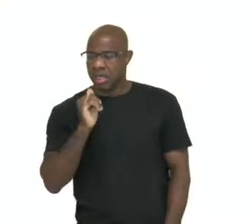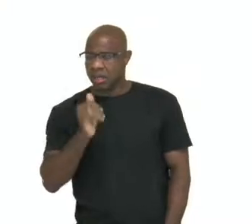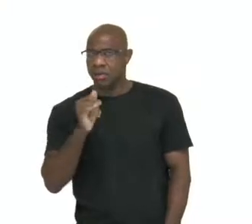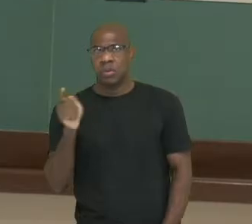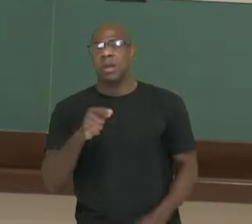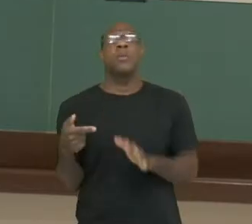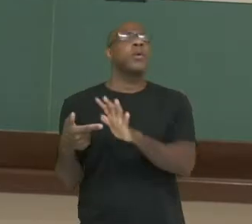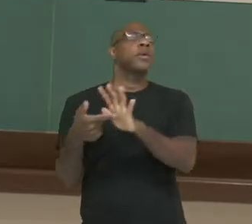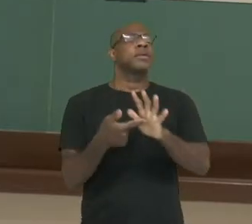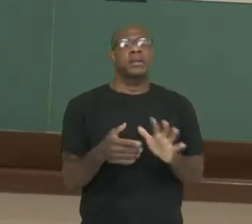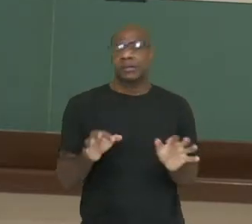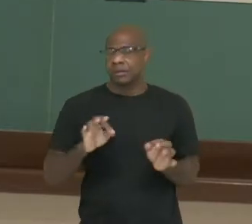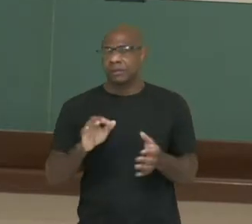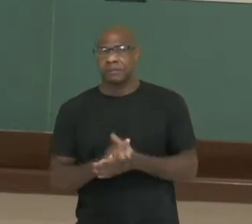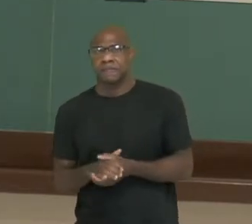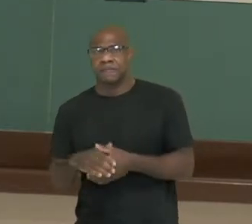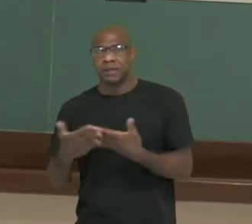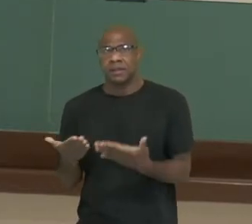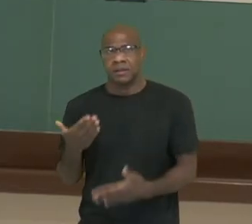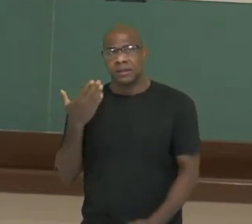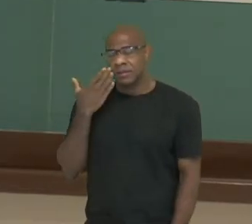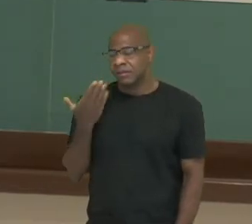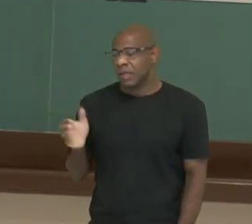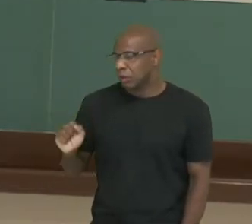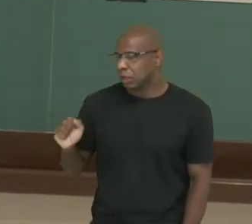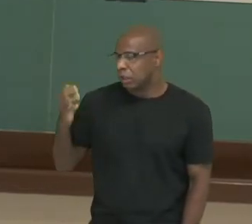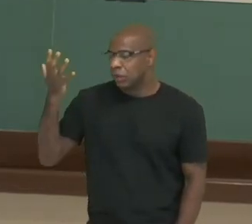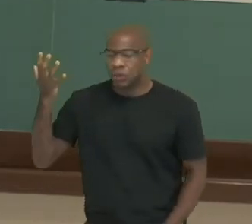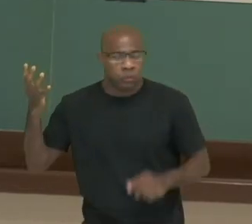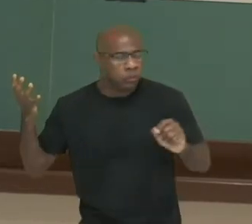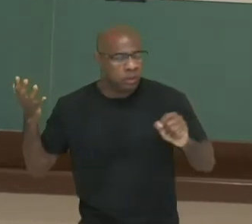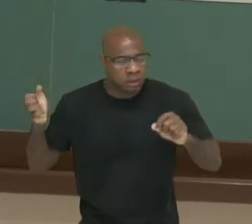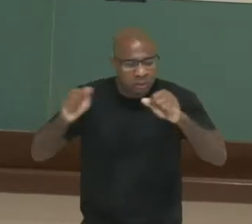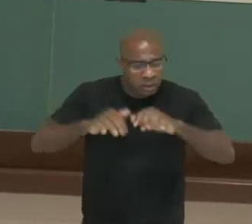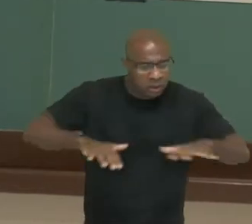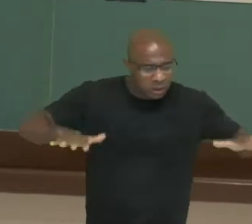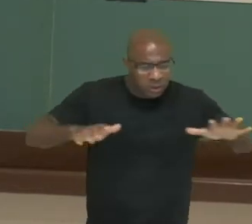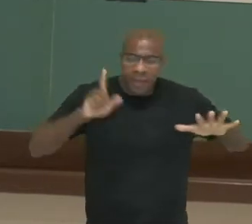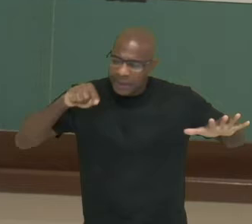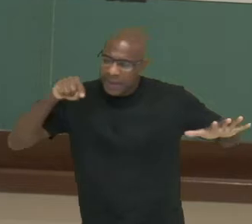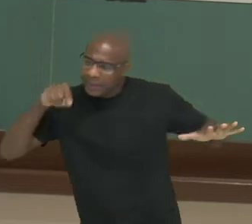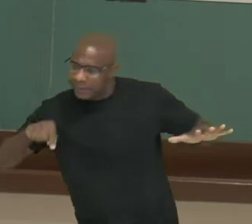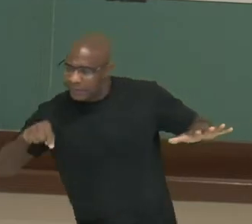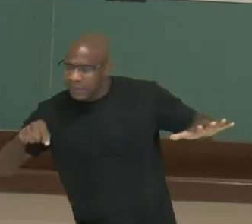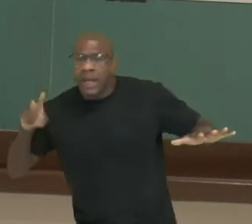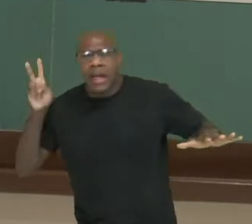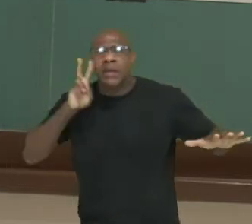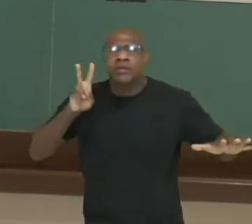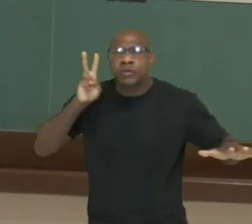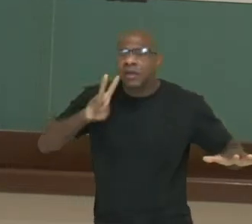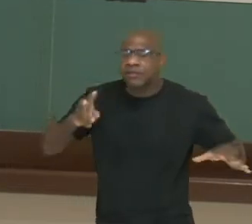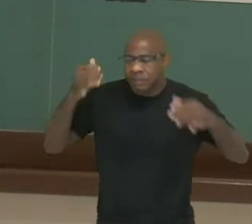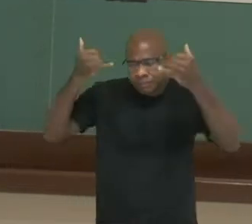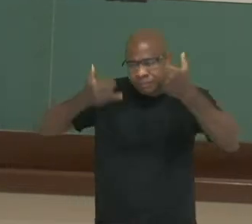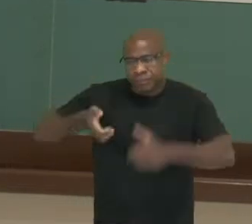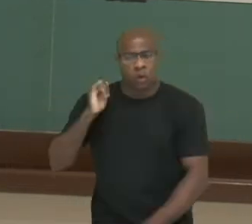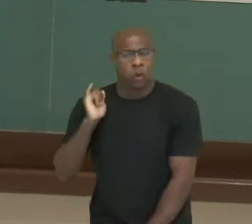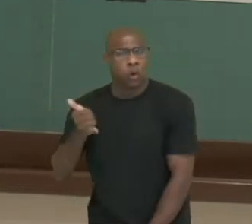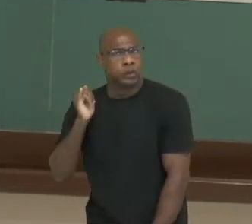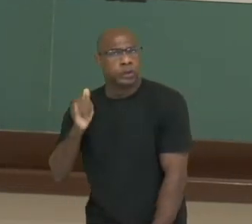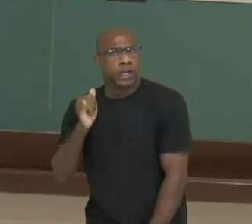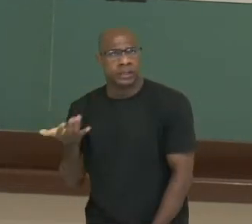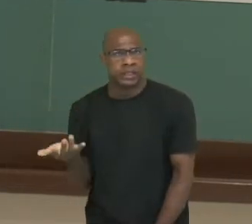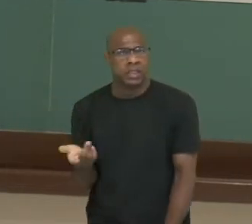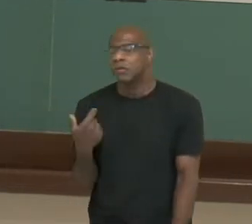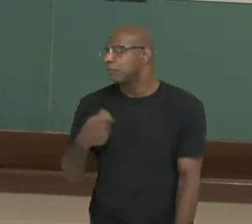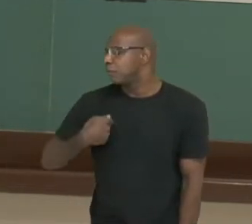professora falou, né? Vocês estão vendo, está acontecendo isso, a encenação é essa. Então a história vai ser narrada, contada. Não vai